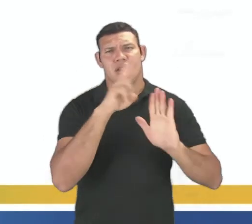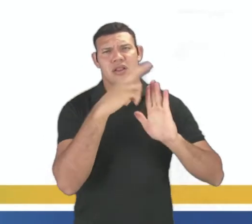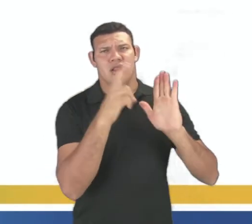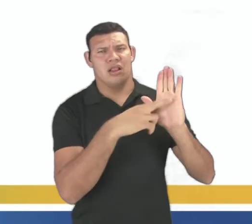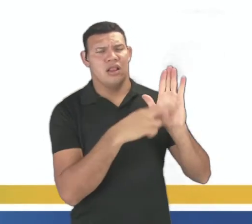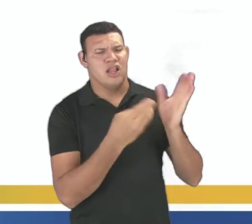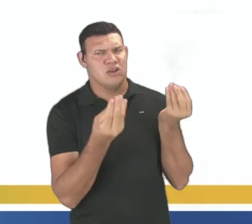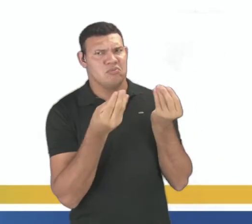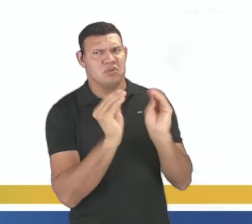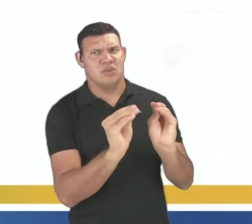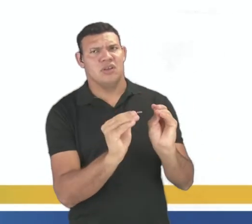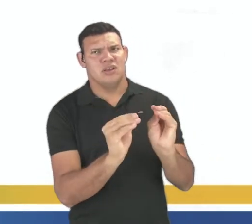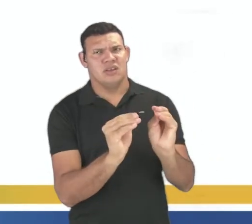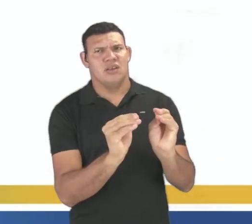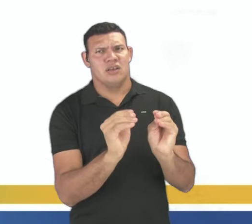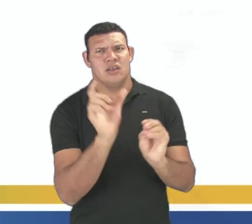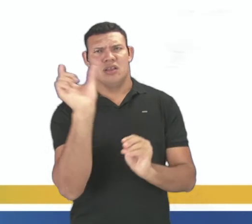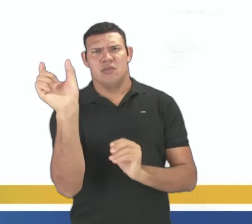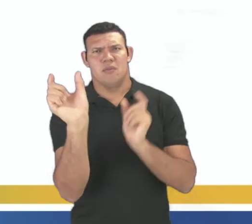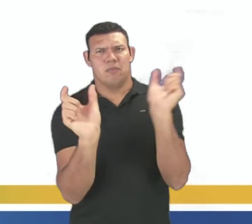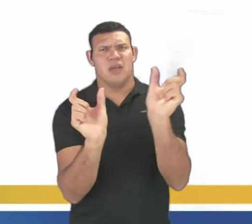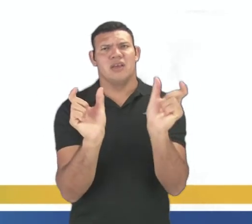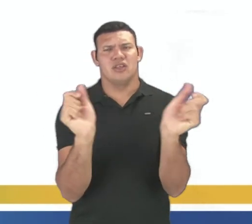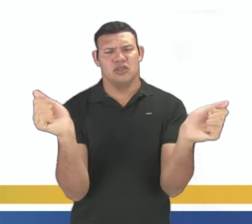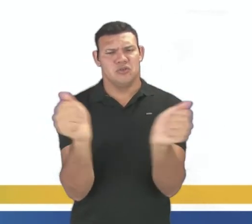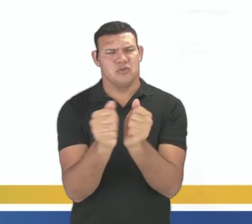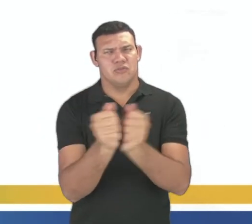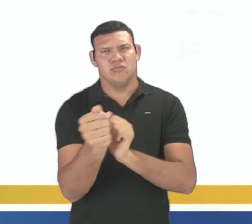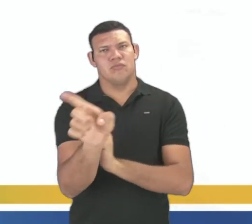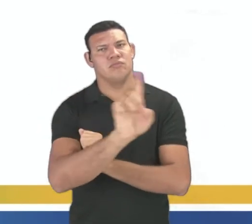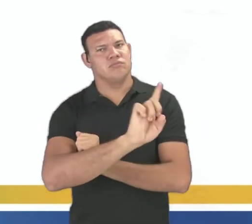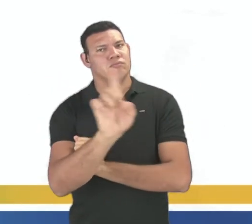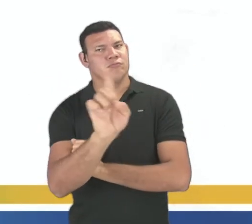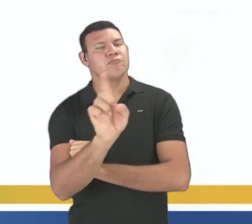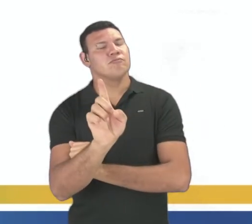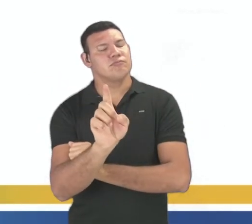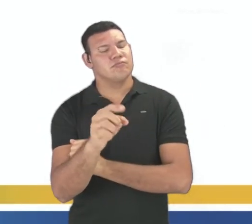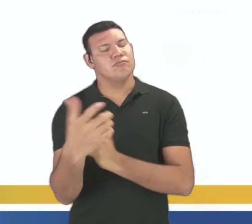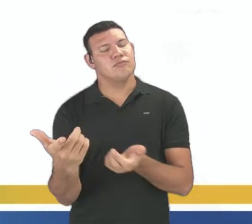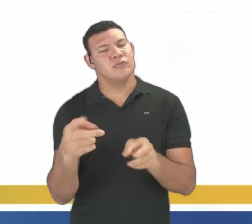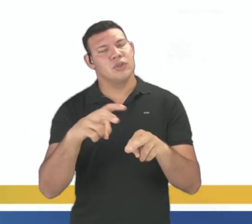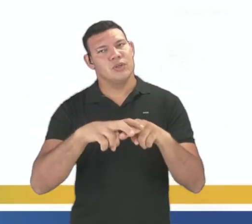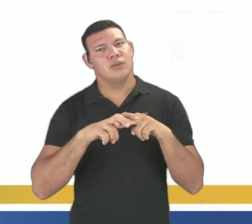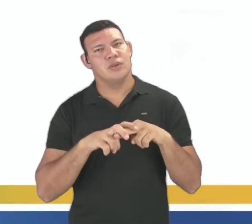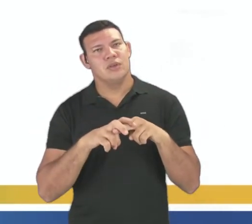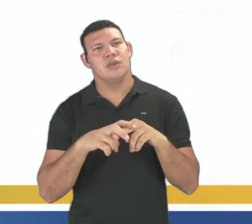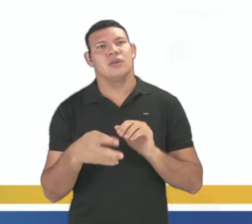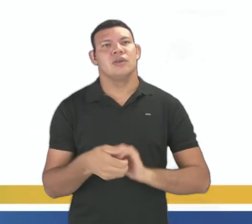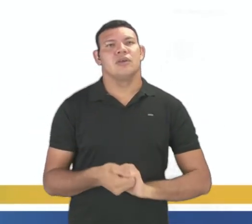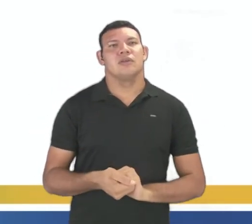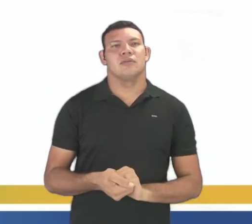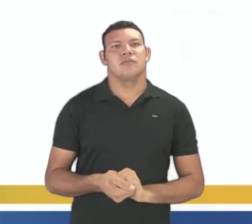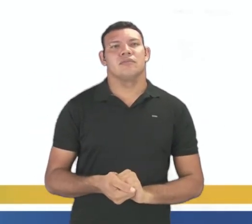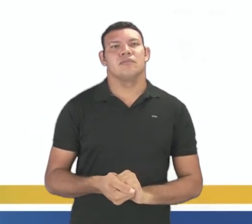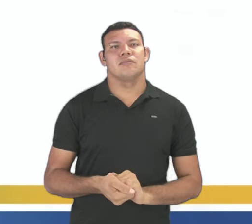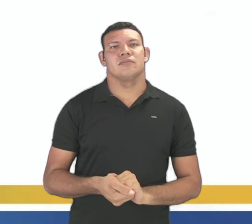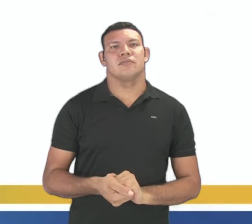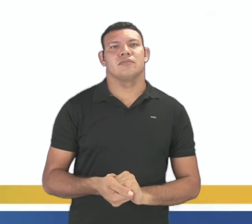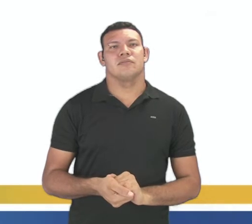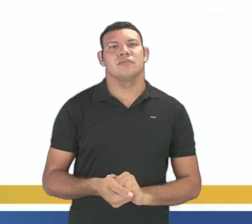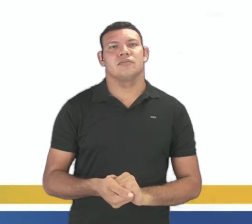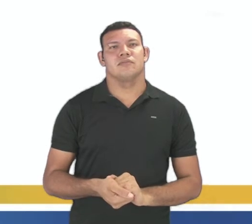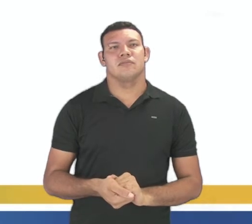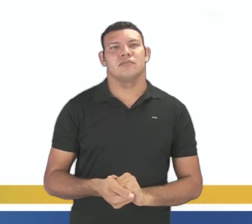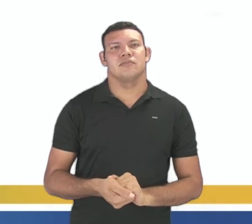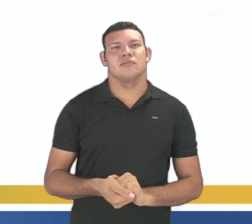podemos colocar duas palavras negativas na mesma frase. Por esse motivo, nós colocamos I didn't see anyone.